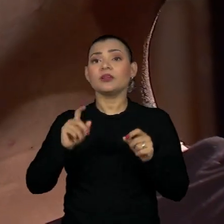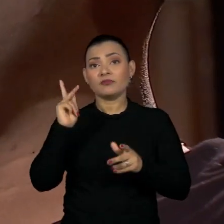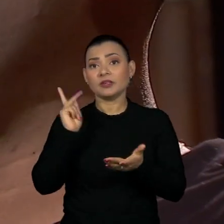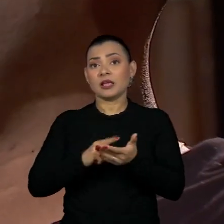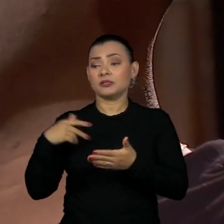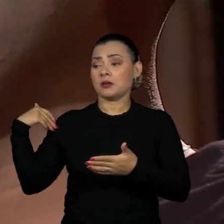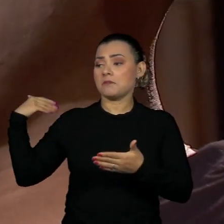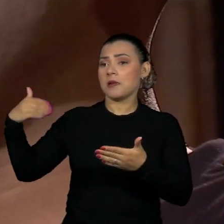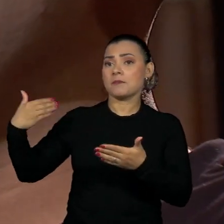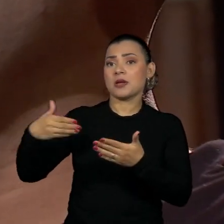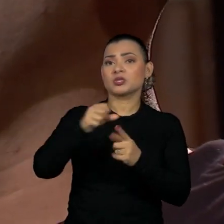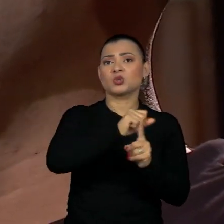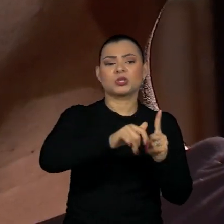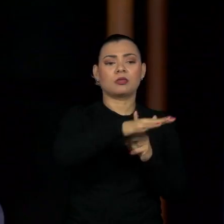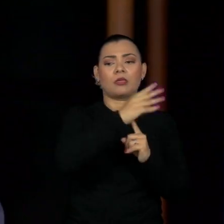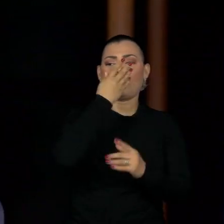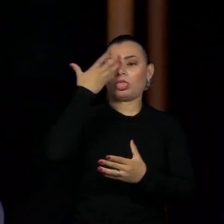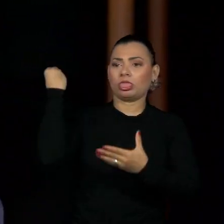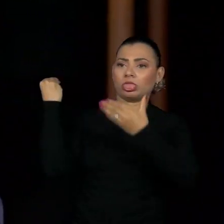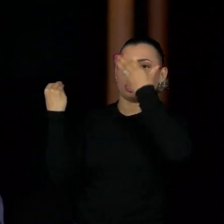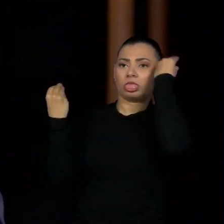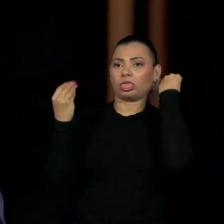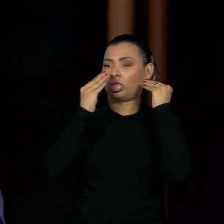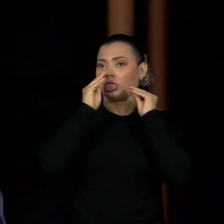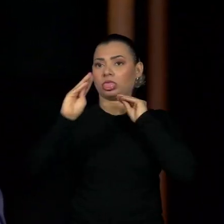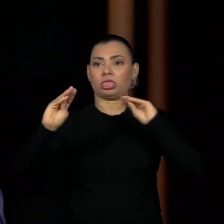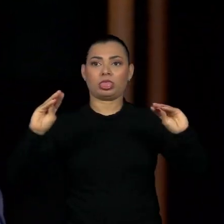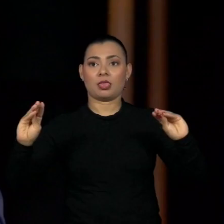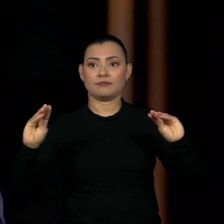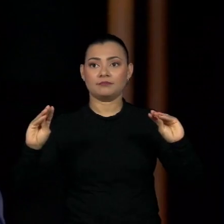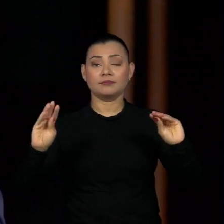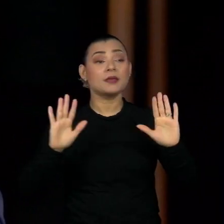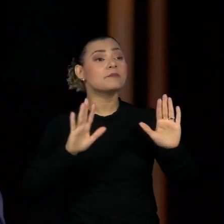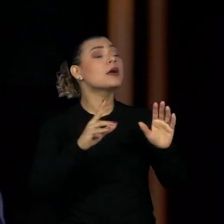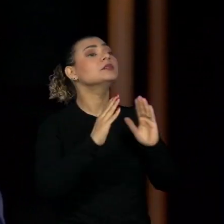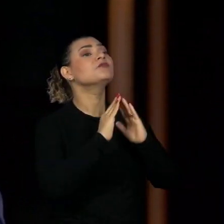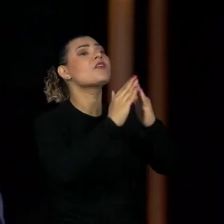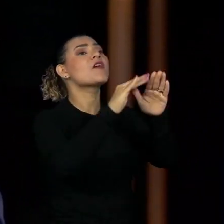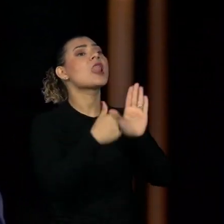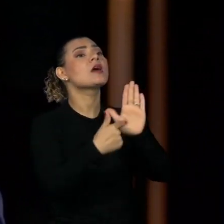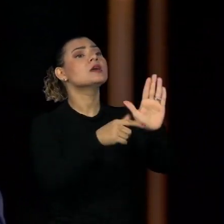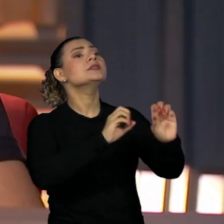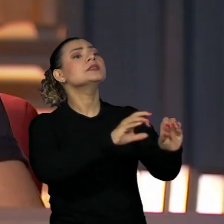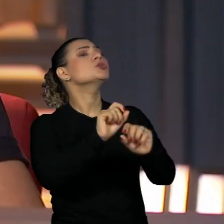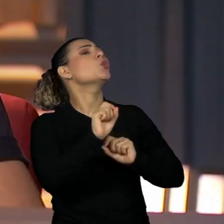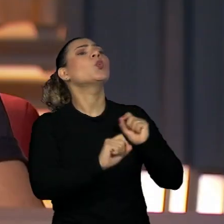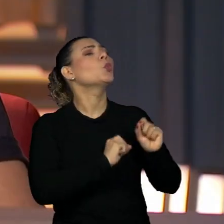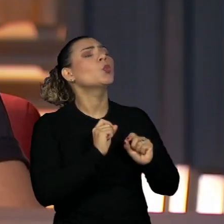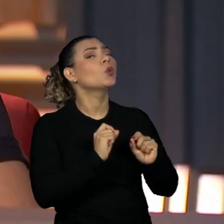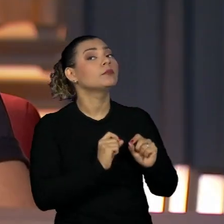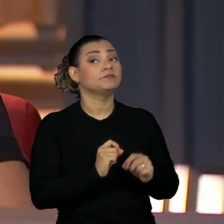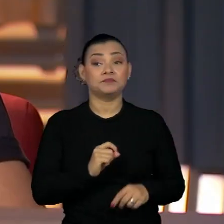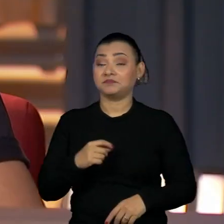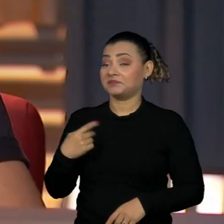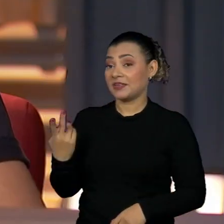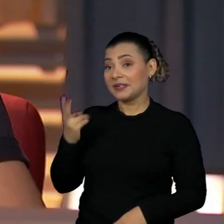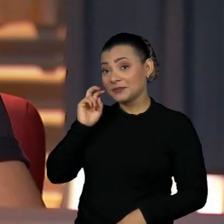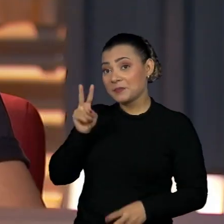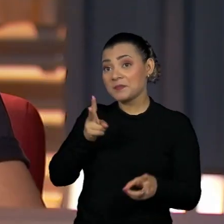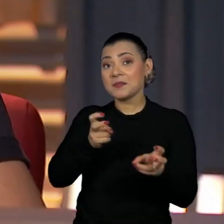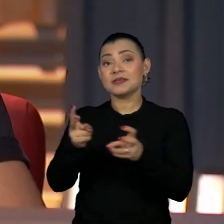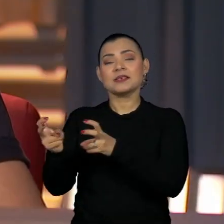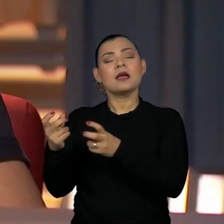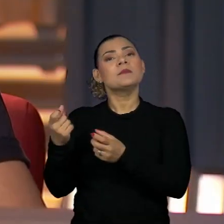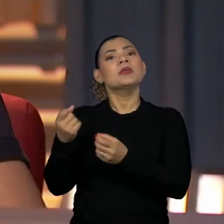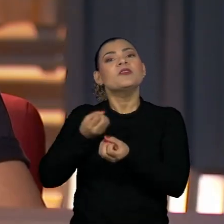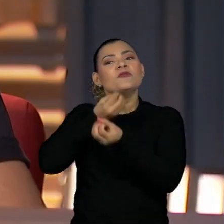longo da história pela sociedade. E o que ela pode ensinar para o Brasil, a favela? Olha, eu acho que quando a gente olha até